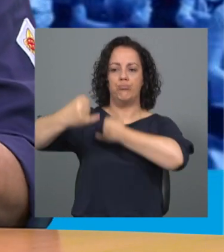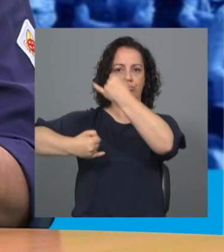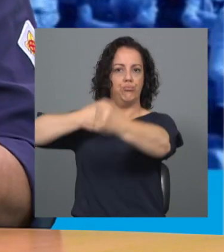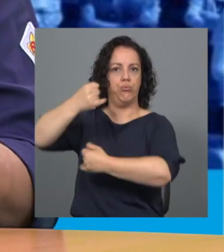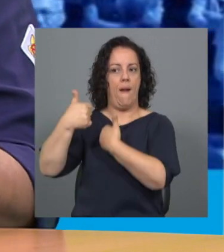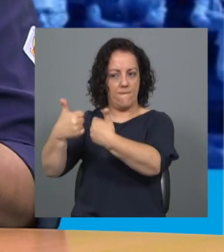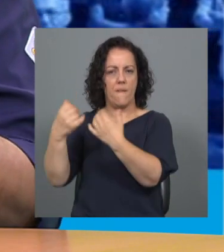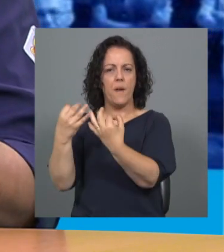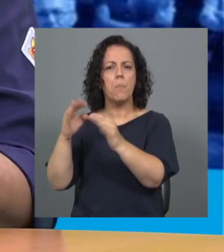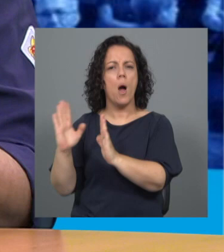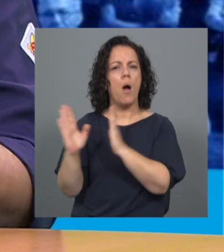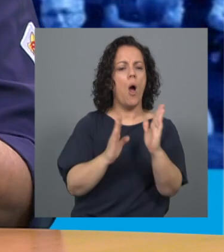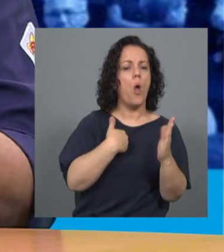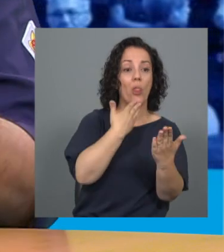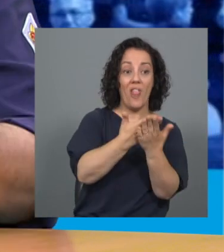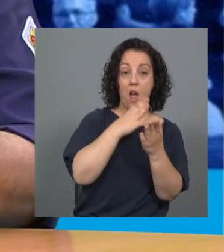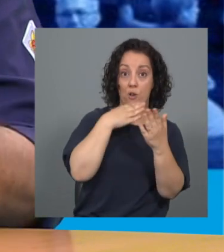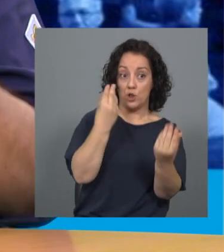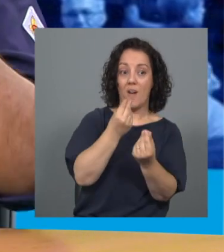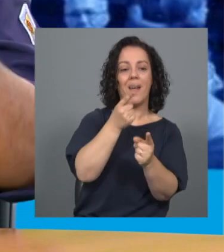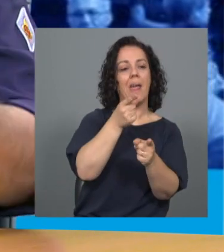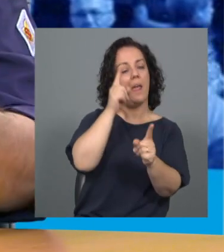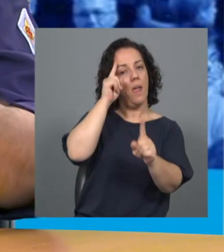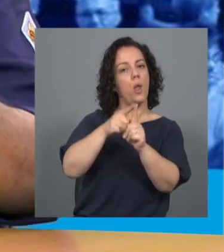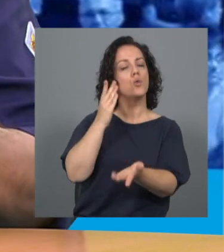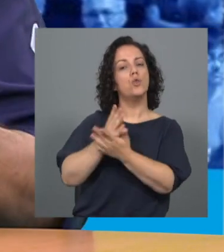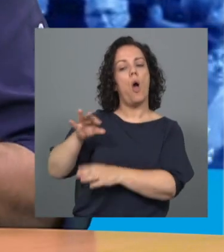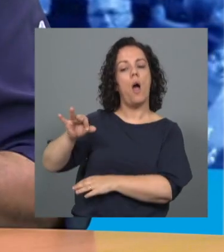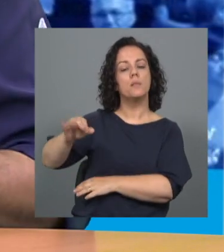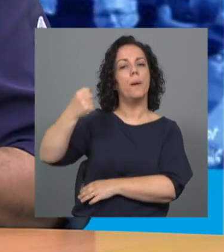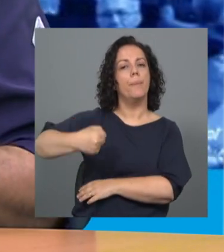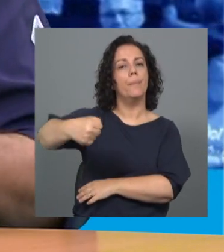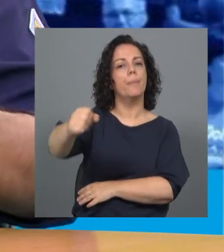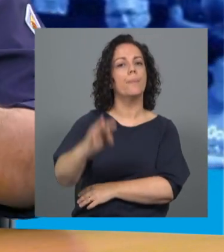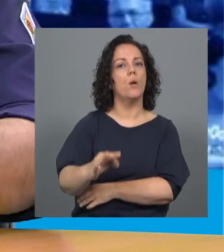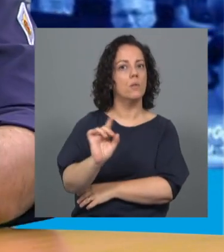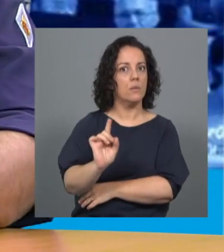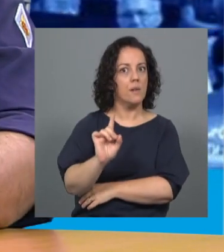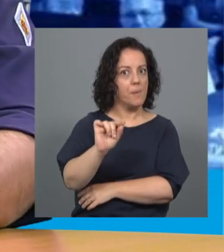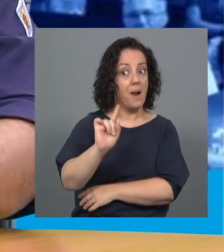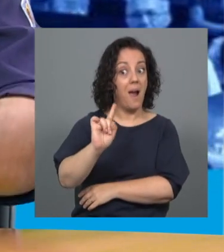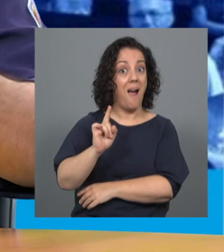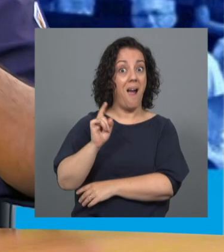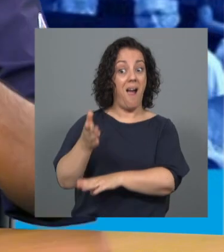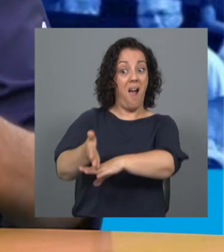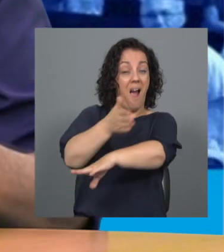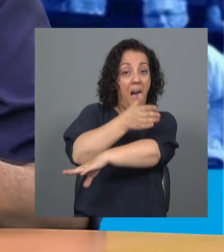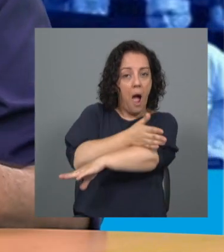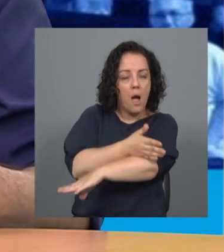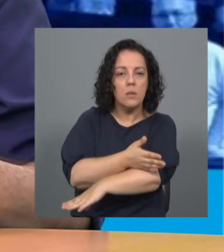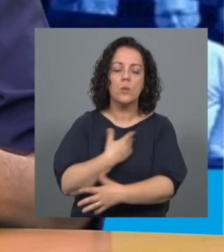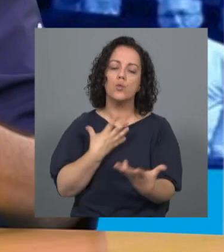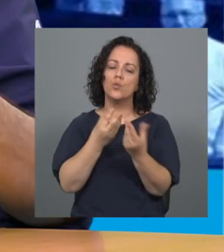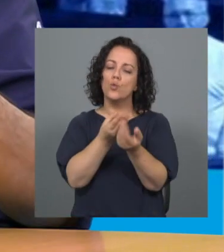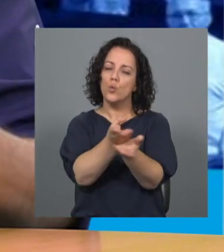componente que nós damos aos nossos jovens tem uma outra componente mais importante que perdura no tempo, ou seja, nós, antes de nos fazer a reflorestação, há uma preocupação de trabalharmos com os